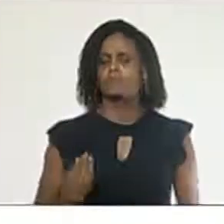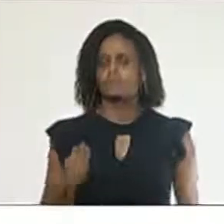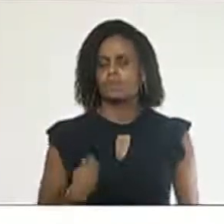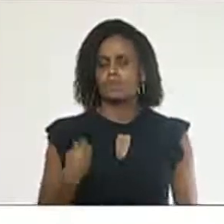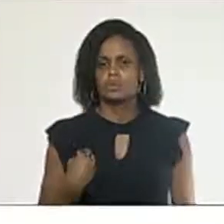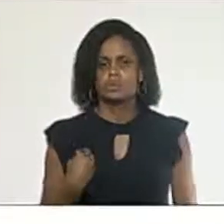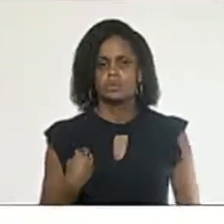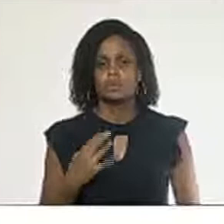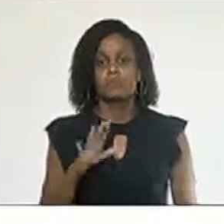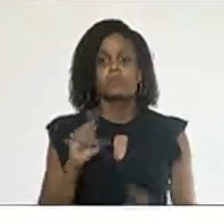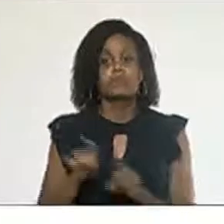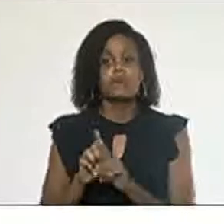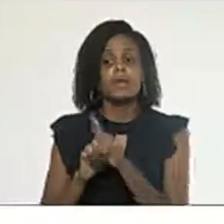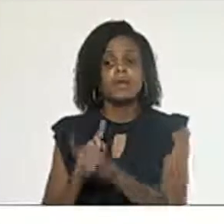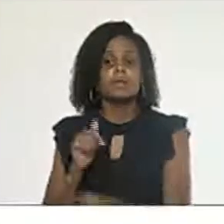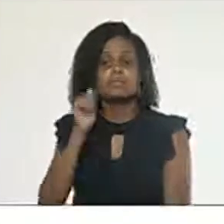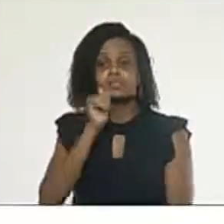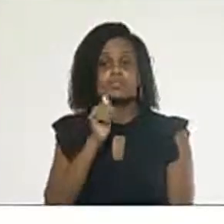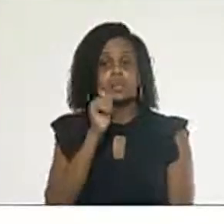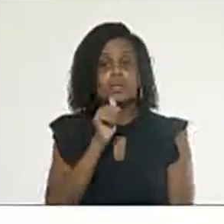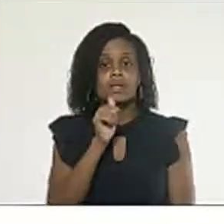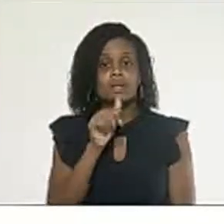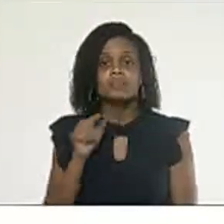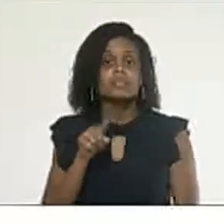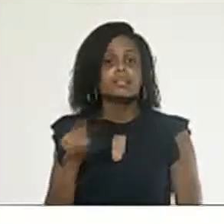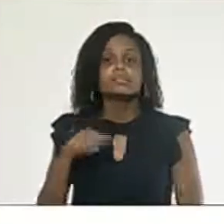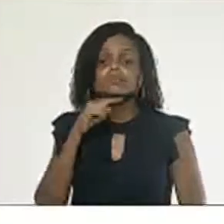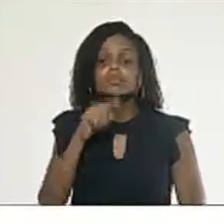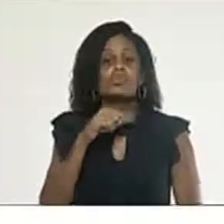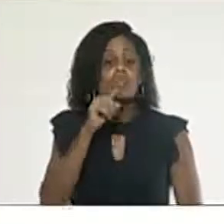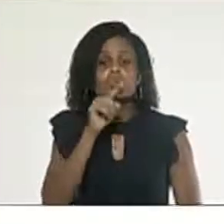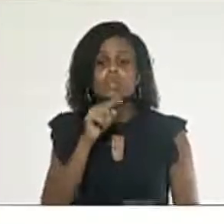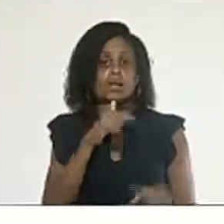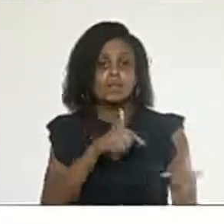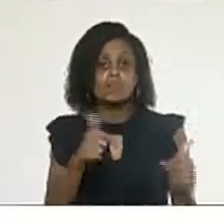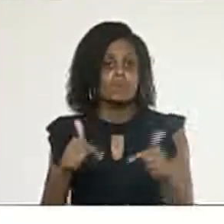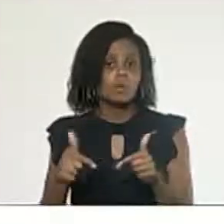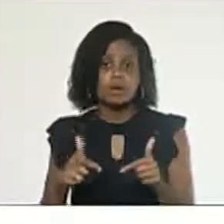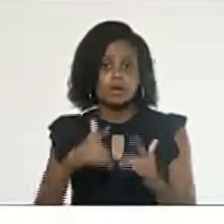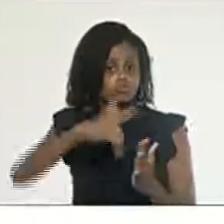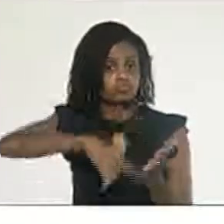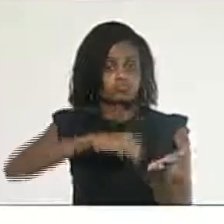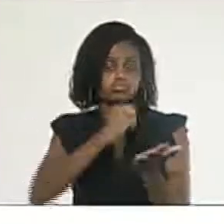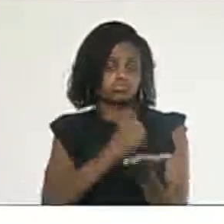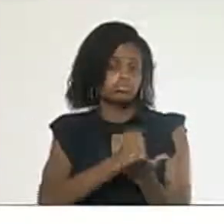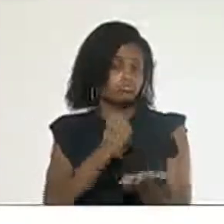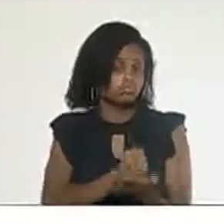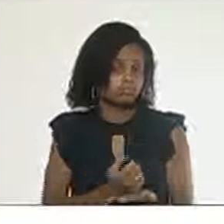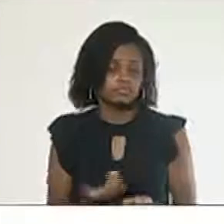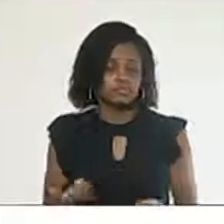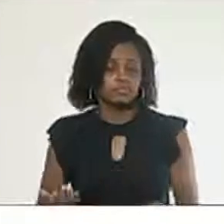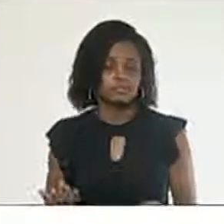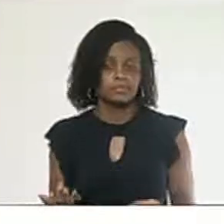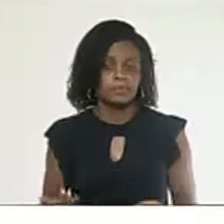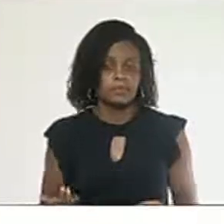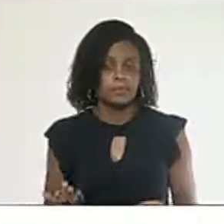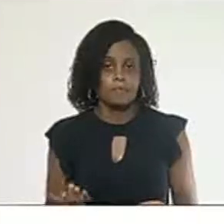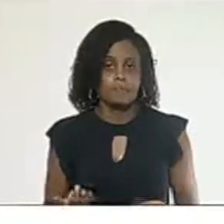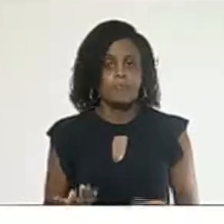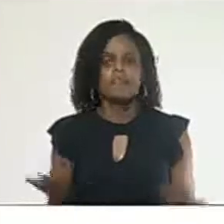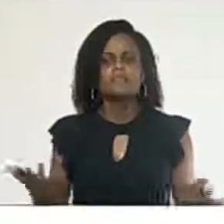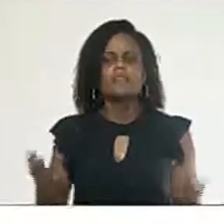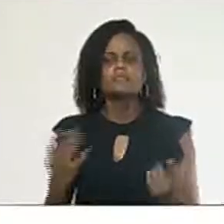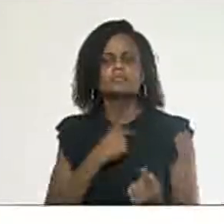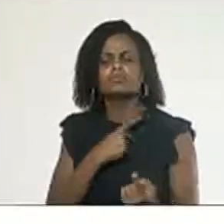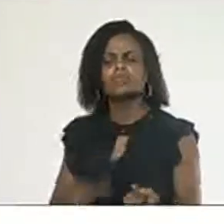são essas mulheres também que não estão conseguindo um emprego formal. Então, ora, senhor presidente,